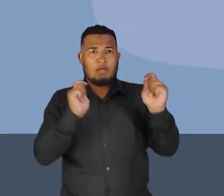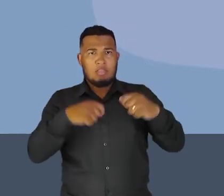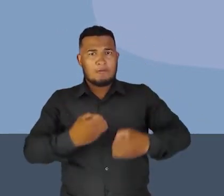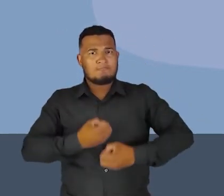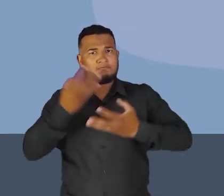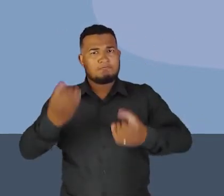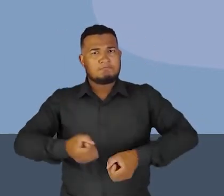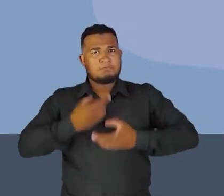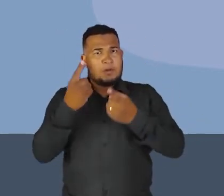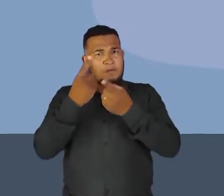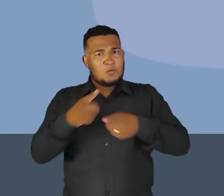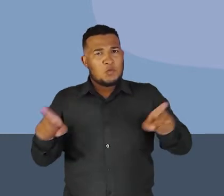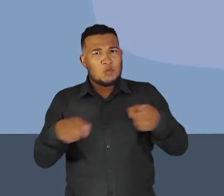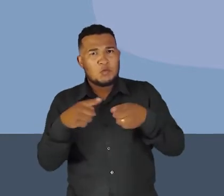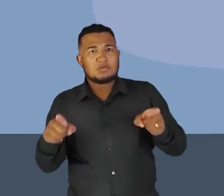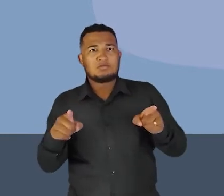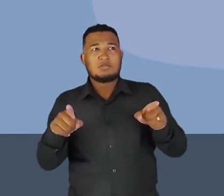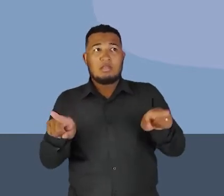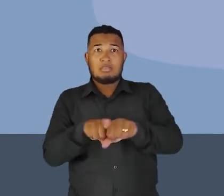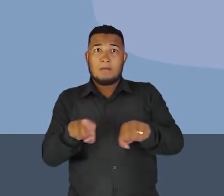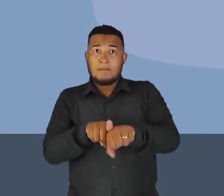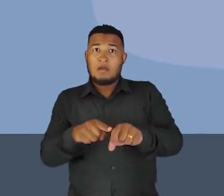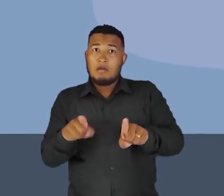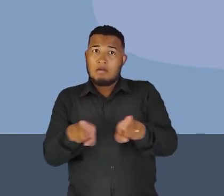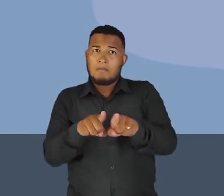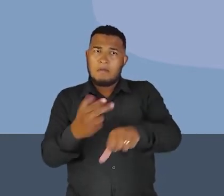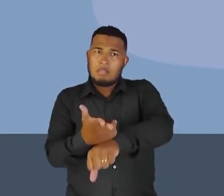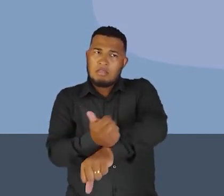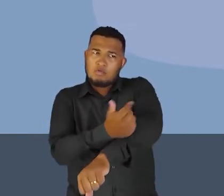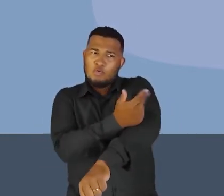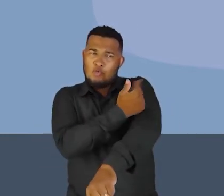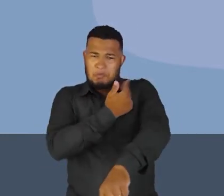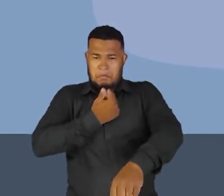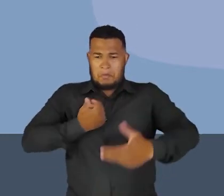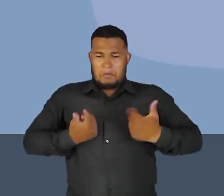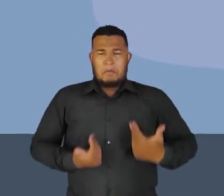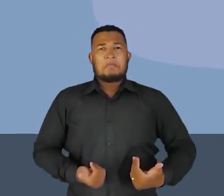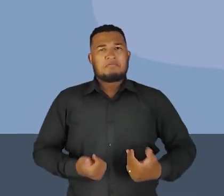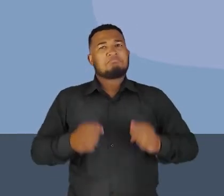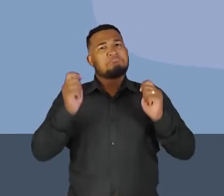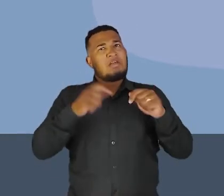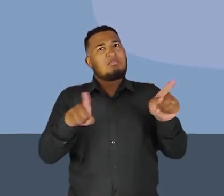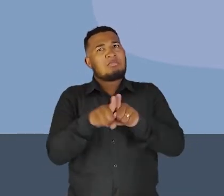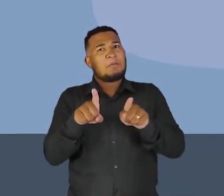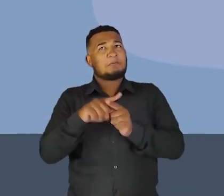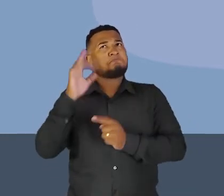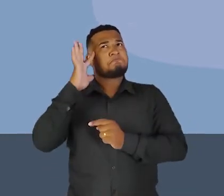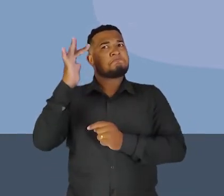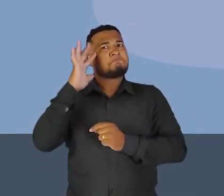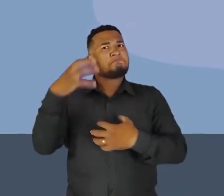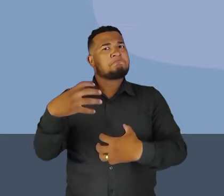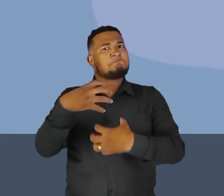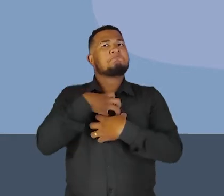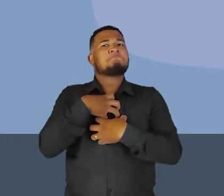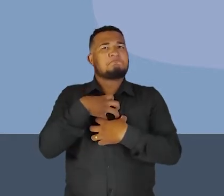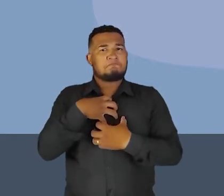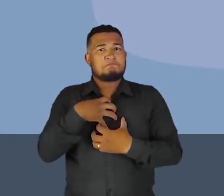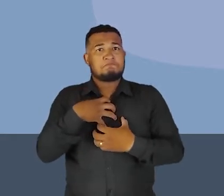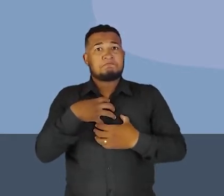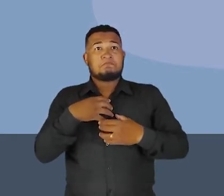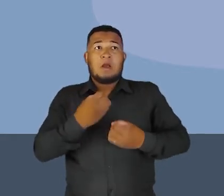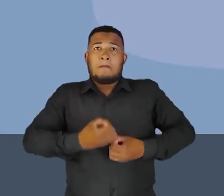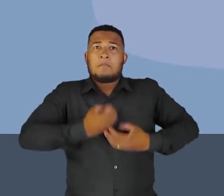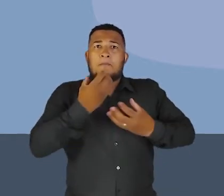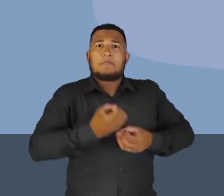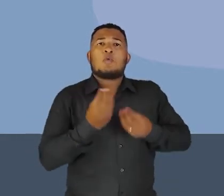música, né? As tatuagens também, é uma forma deles também colocarem aquilo que eles pensam, tá? Eles podem se expressar